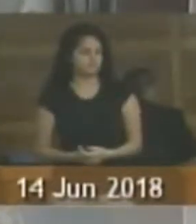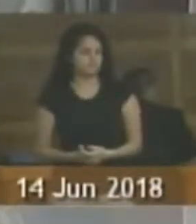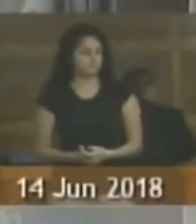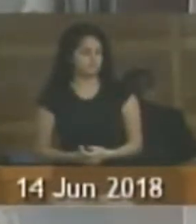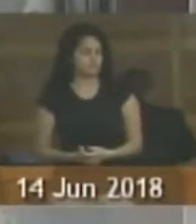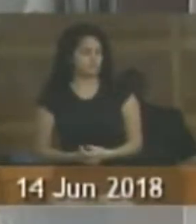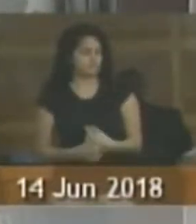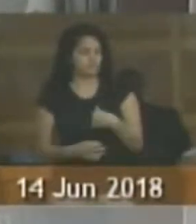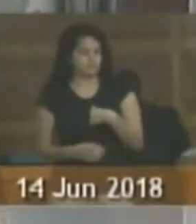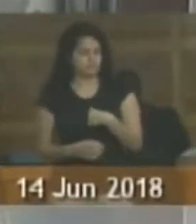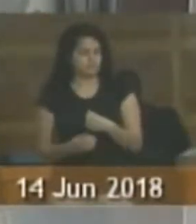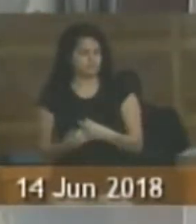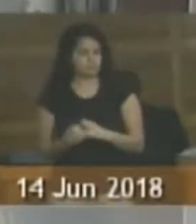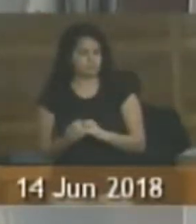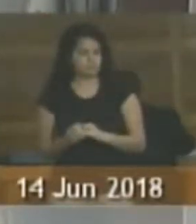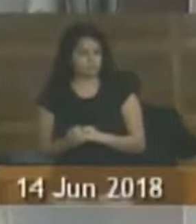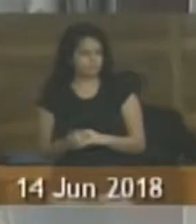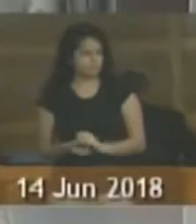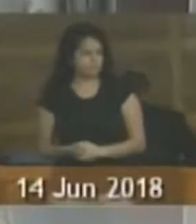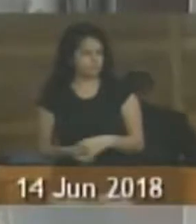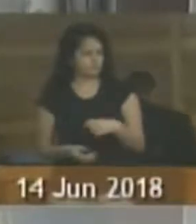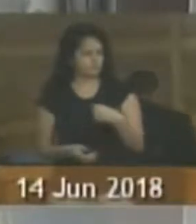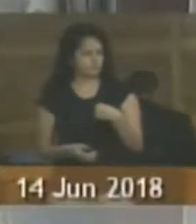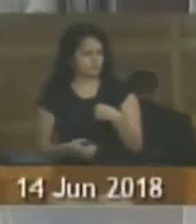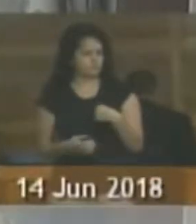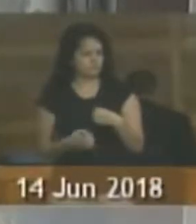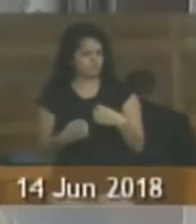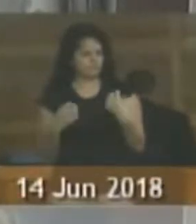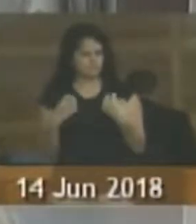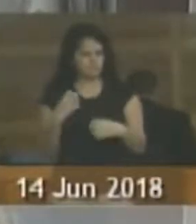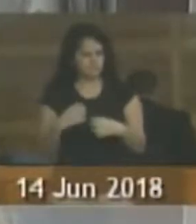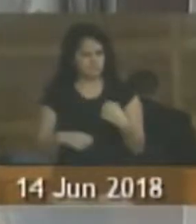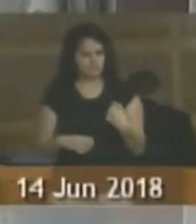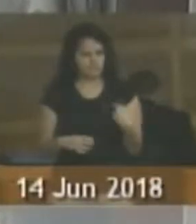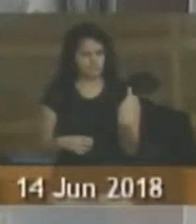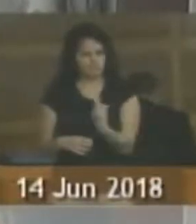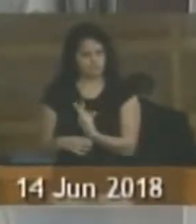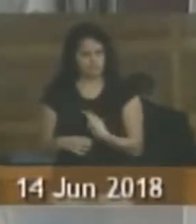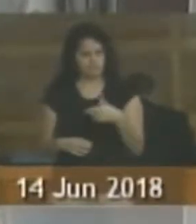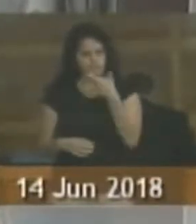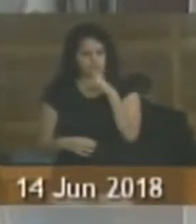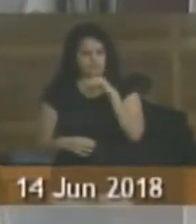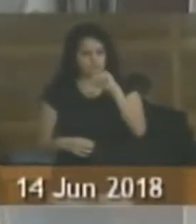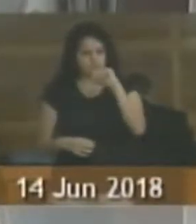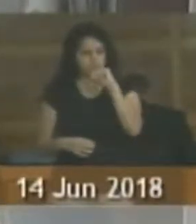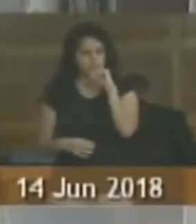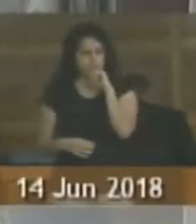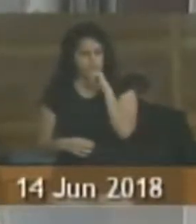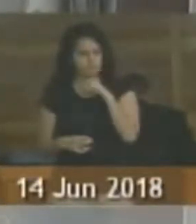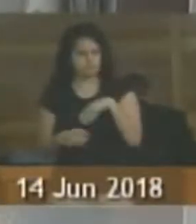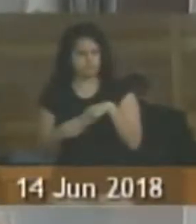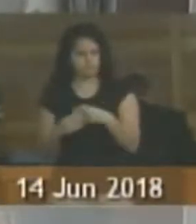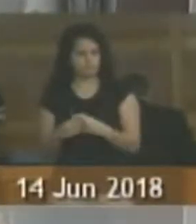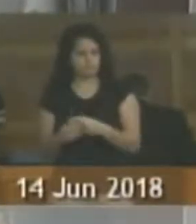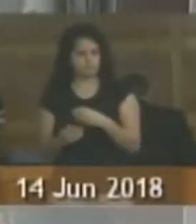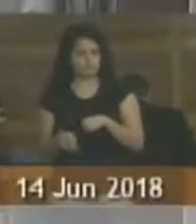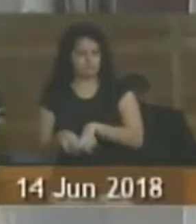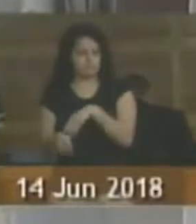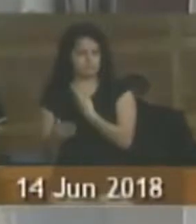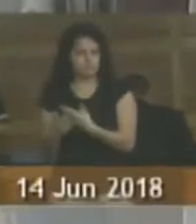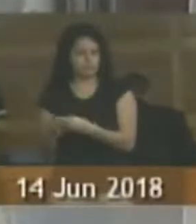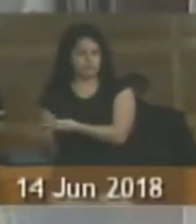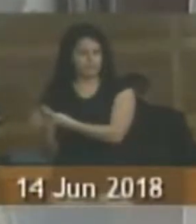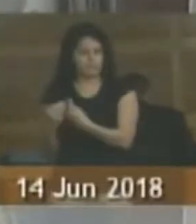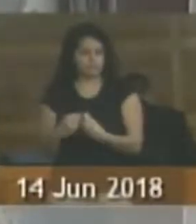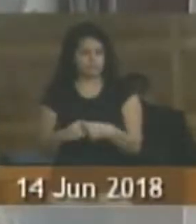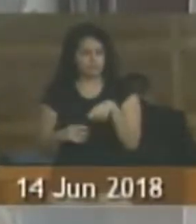veículos de comunicações. É com muita indignação que nós, pais e comunidade escolar, estamos aqui